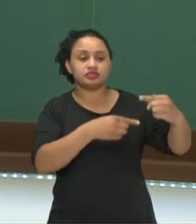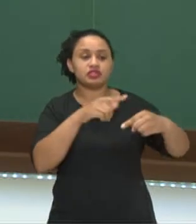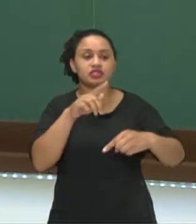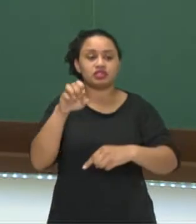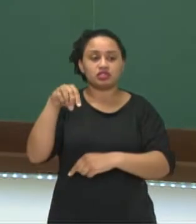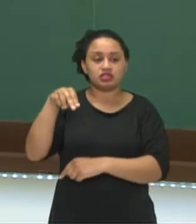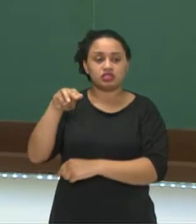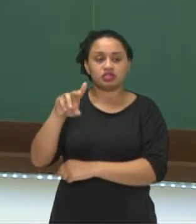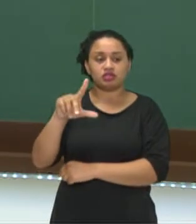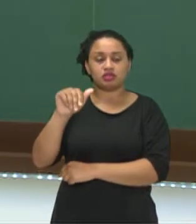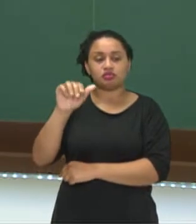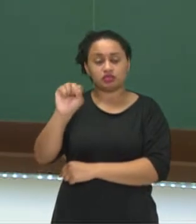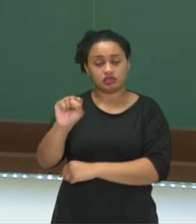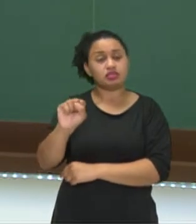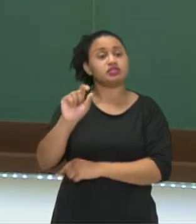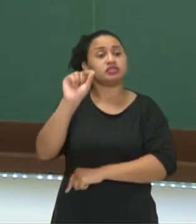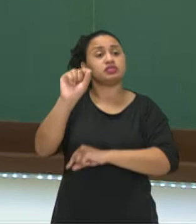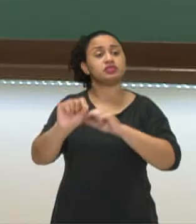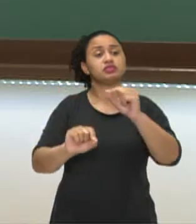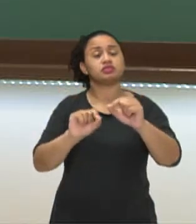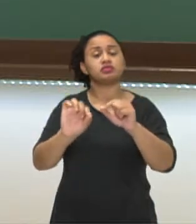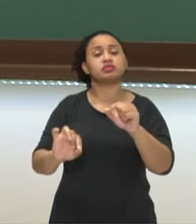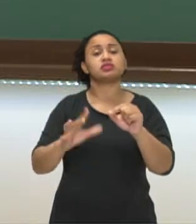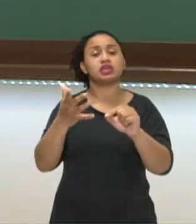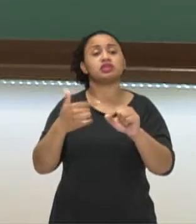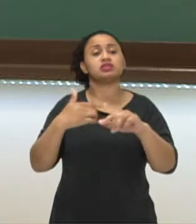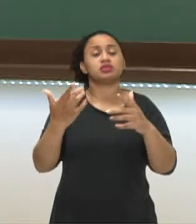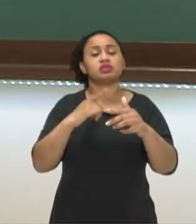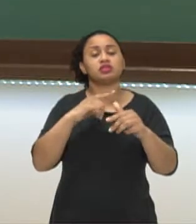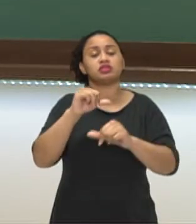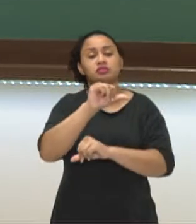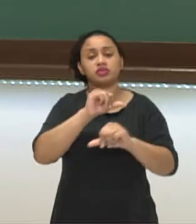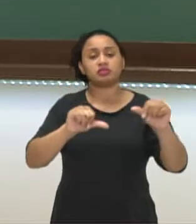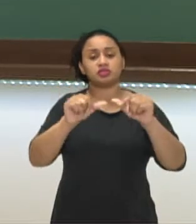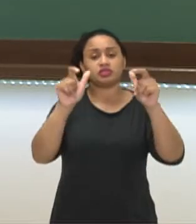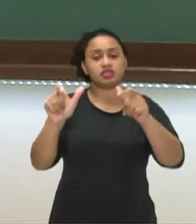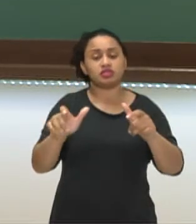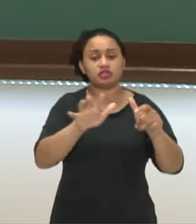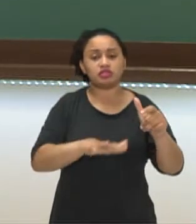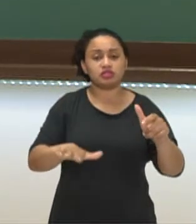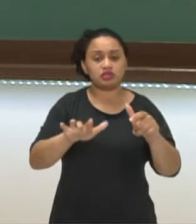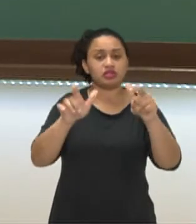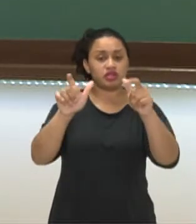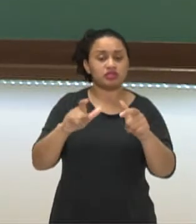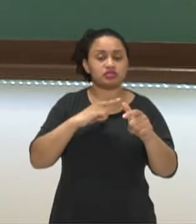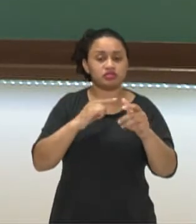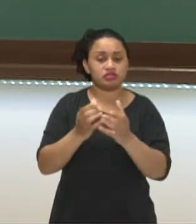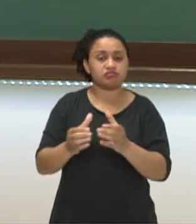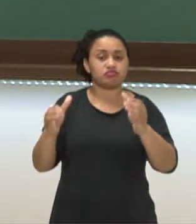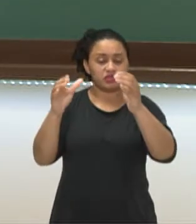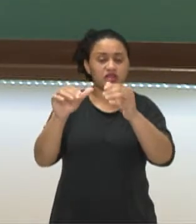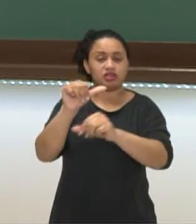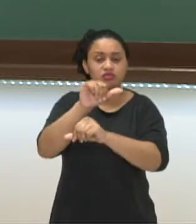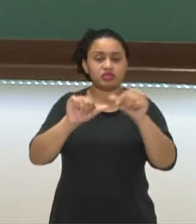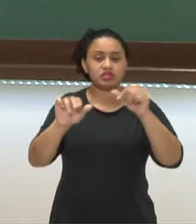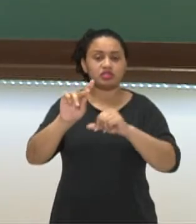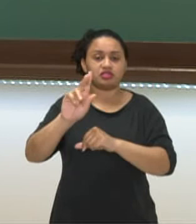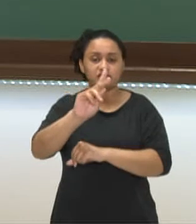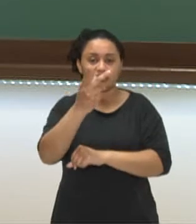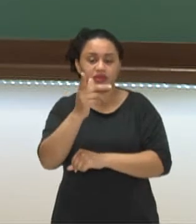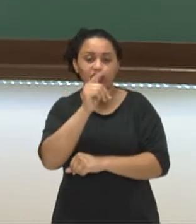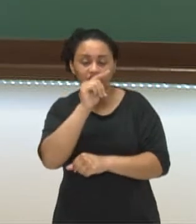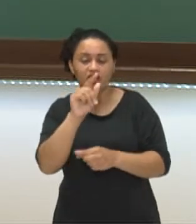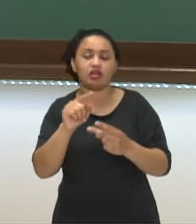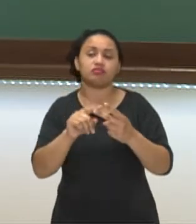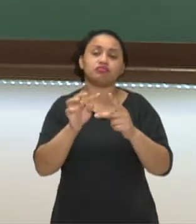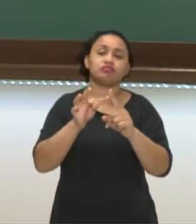a gemulação. Isso acontece quando ocorre alguma alteração no ambiente onde elas vivem. Alteração do pH, seja